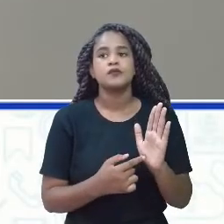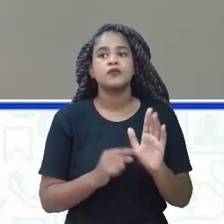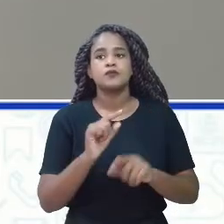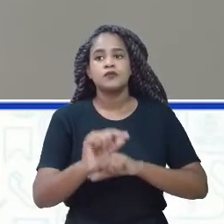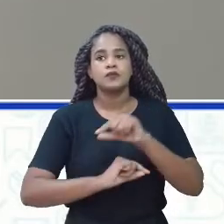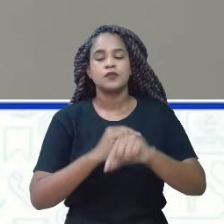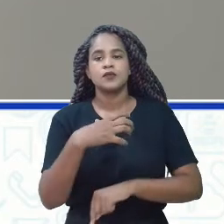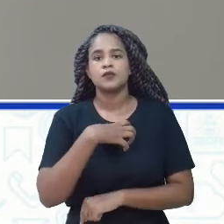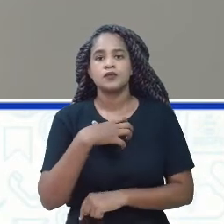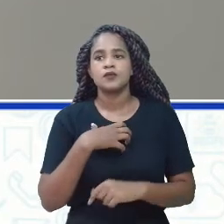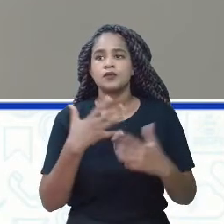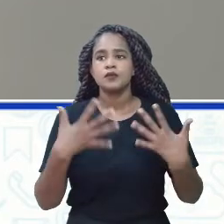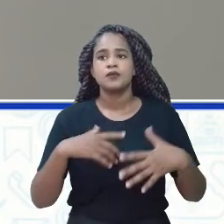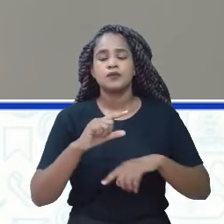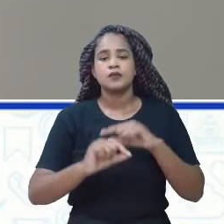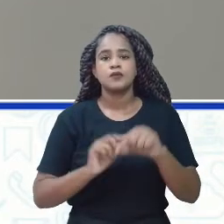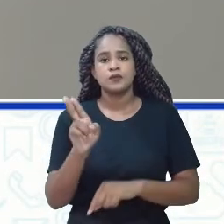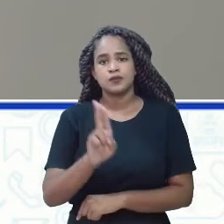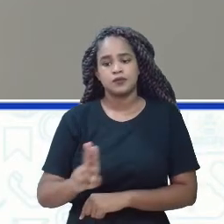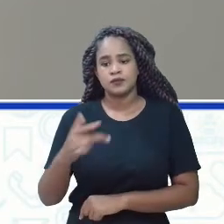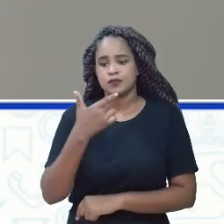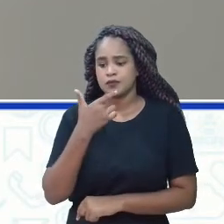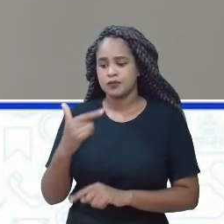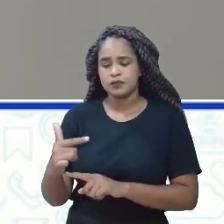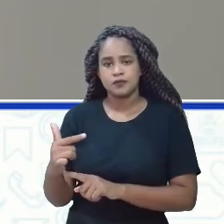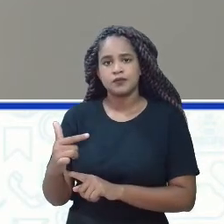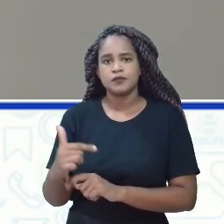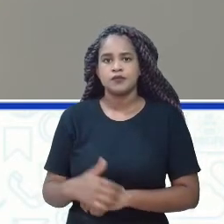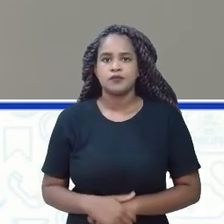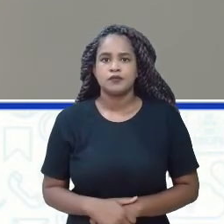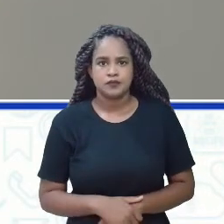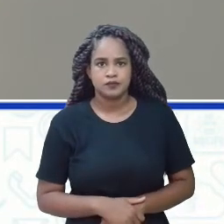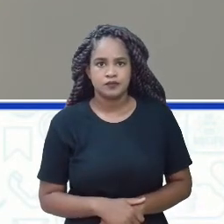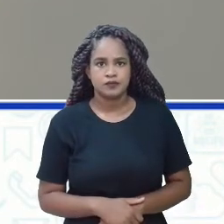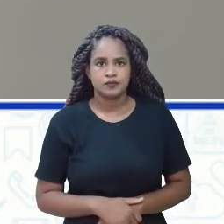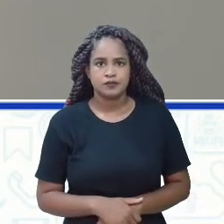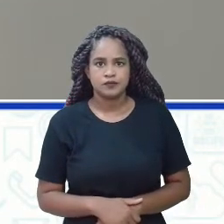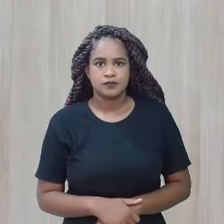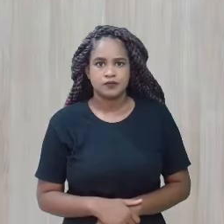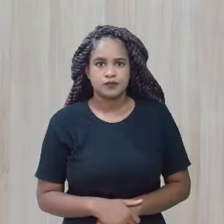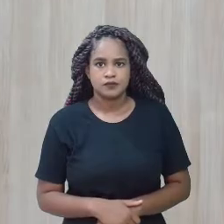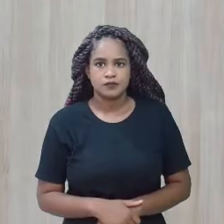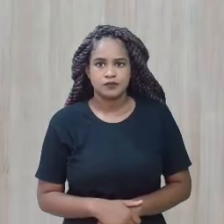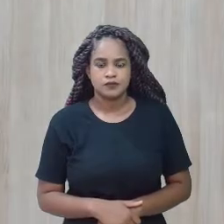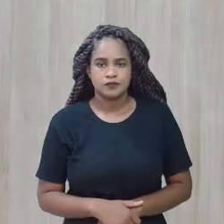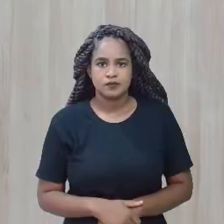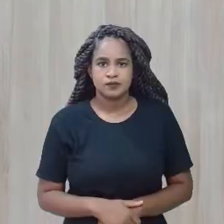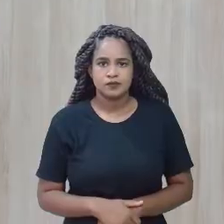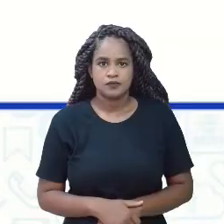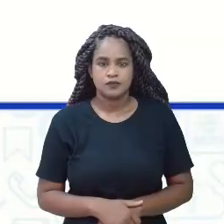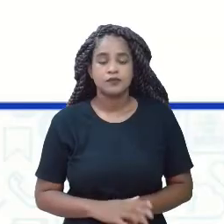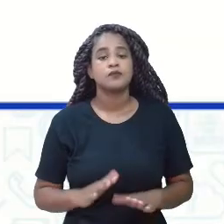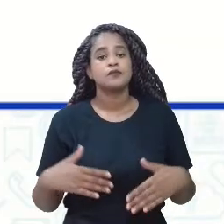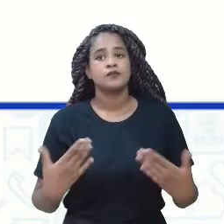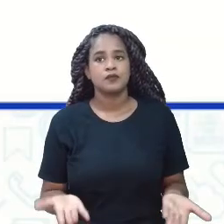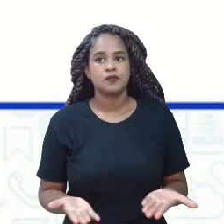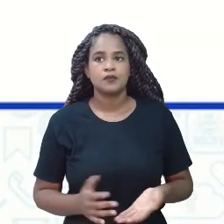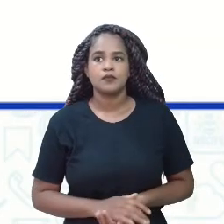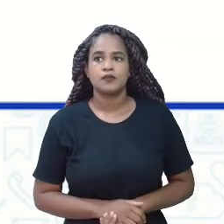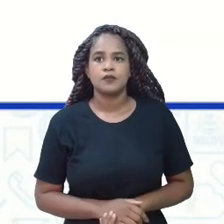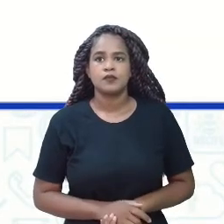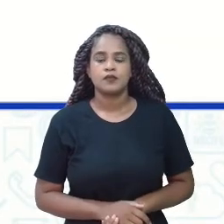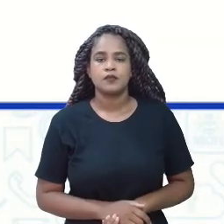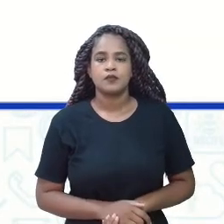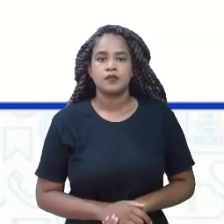formas naturais de utilizarmos a língua. E aí vamos lá. Então, para cada uma